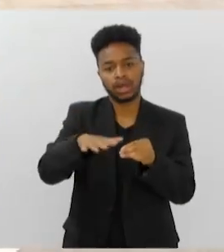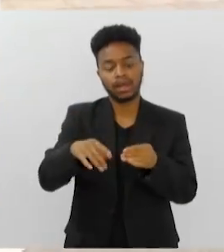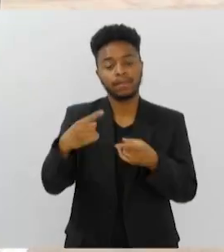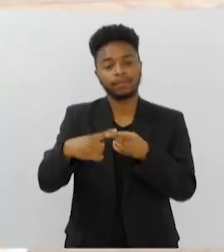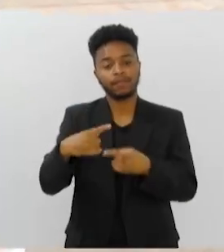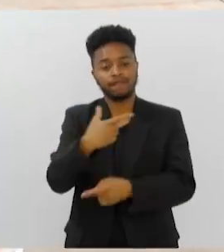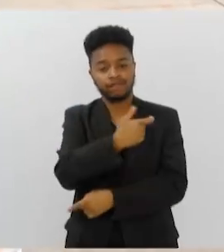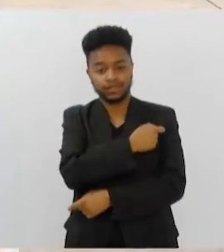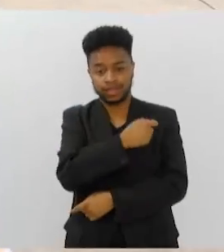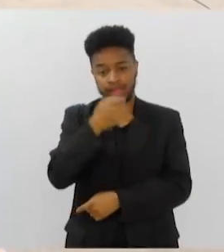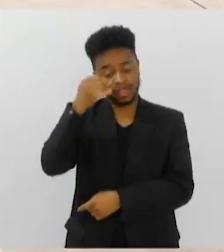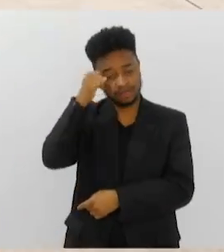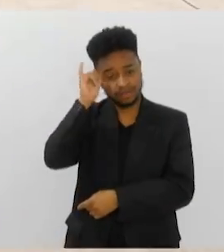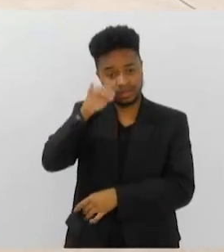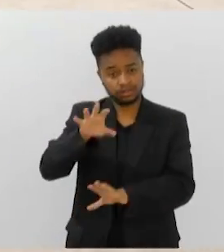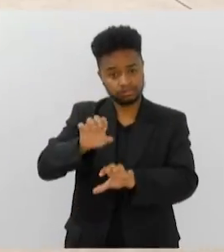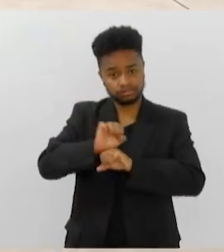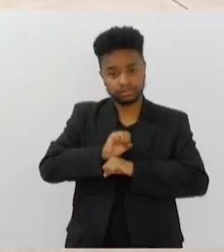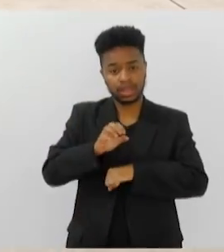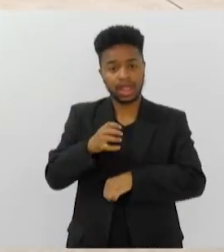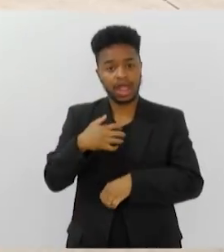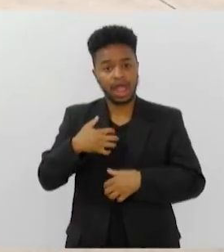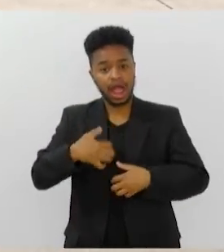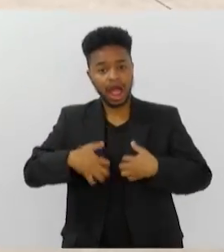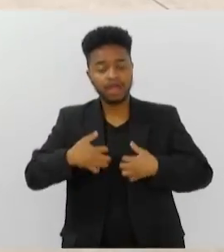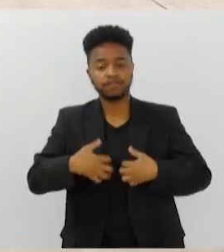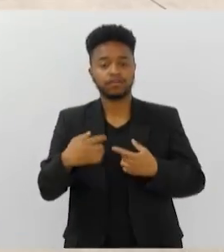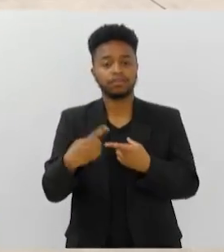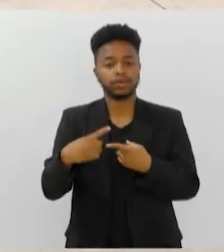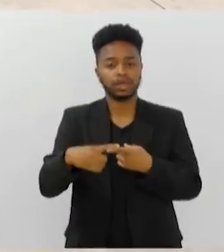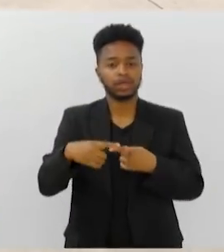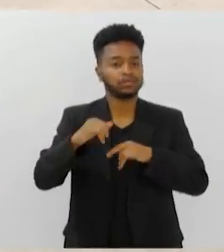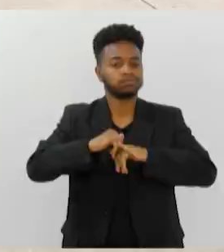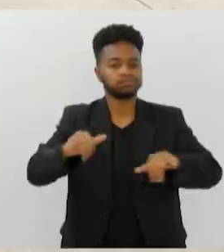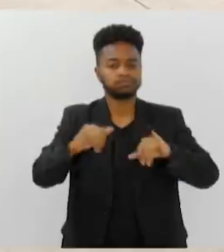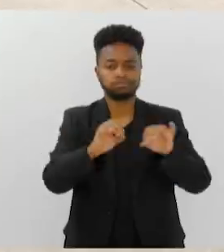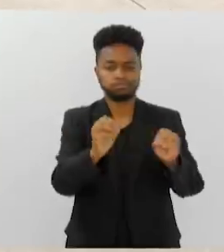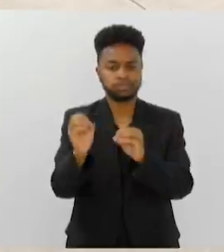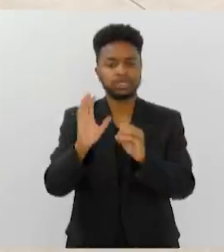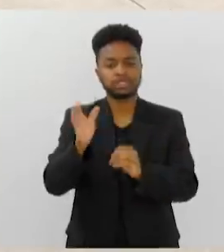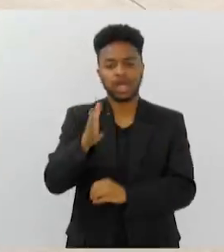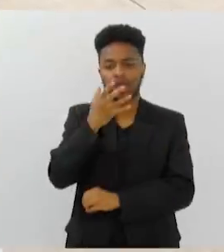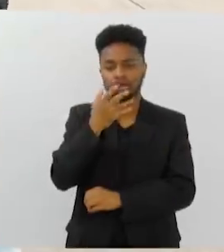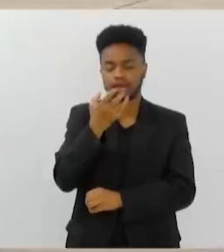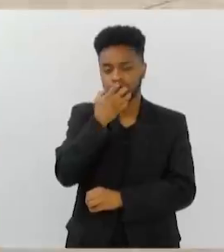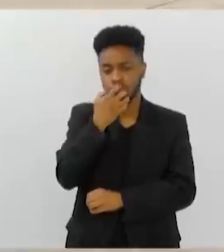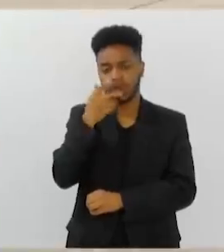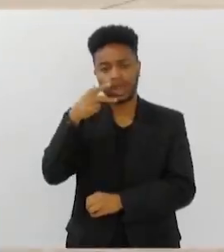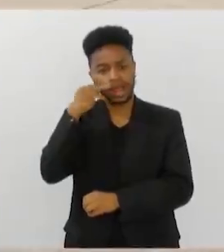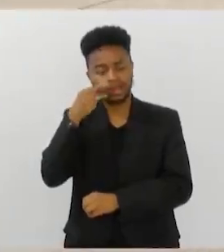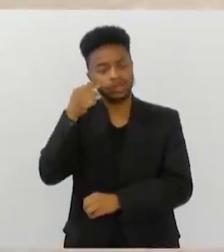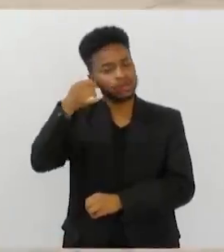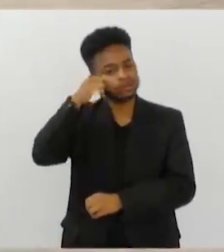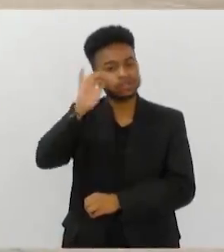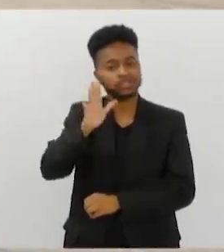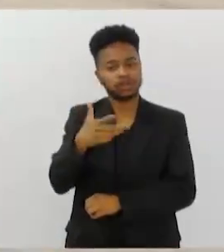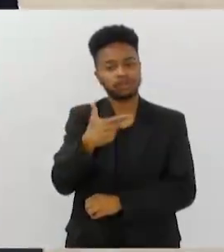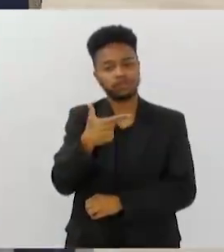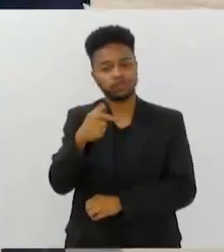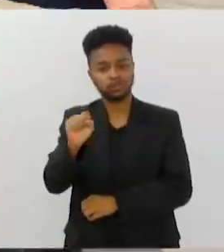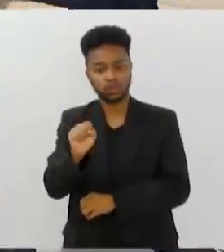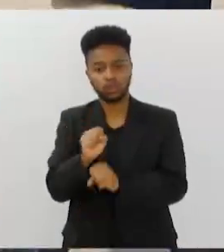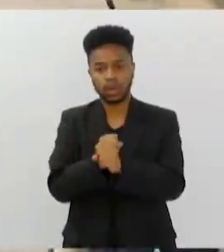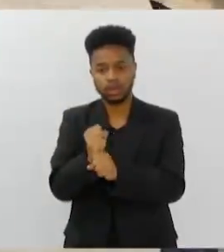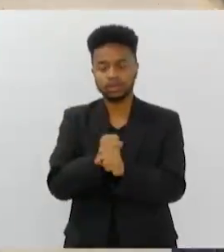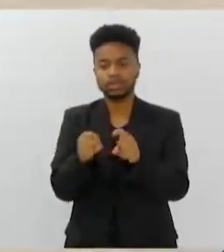de prevenção e controle da raiva, que não é notificada em cães e gatos no município há 28 anos e em humanos há 37